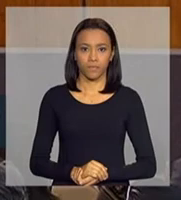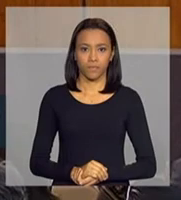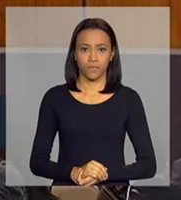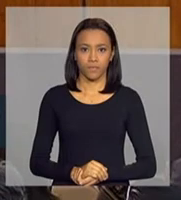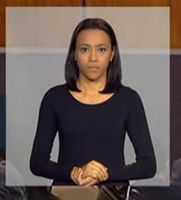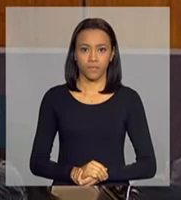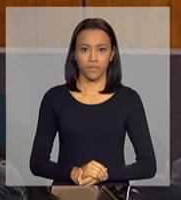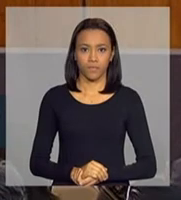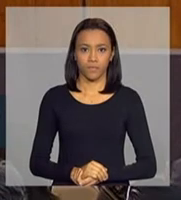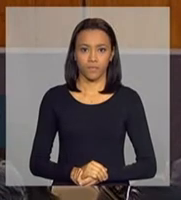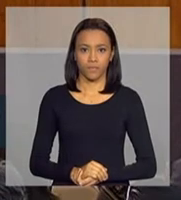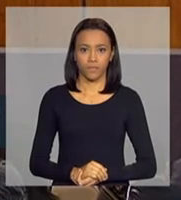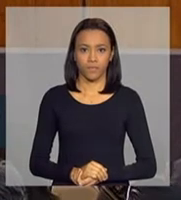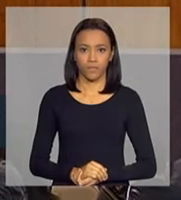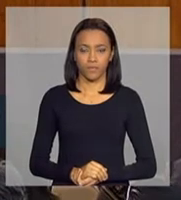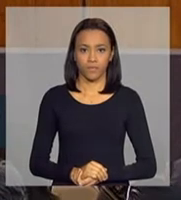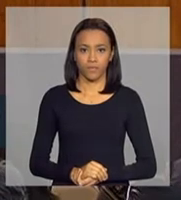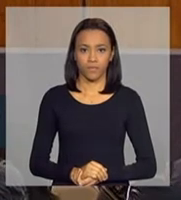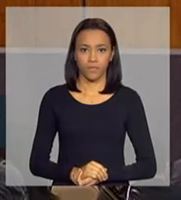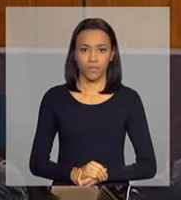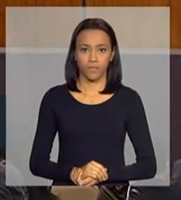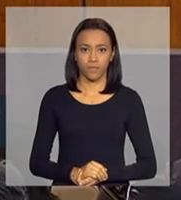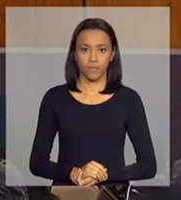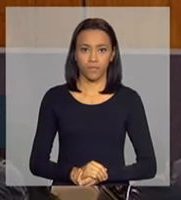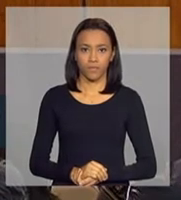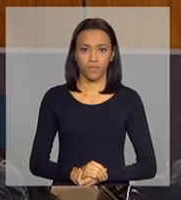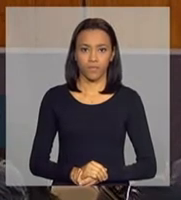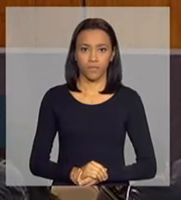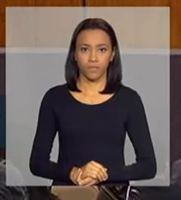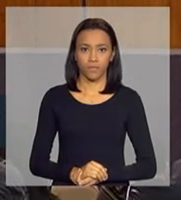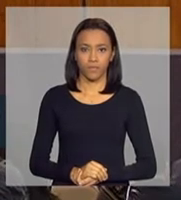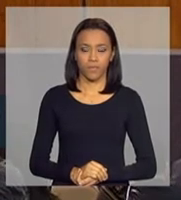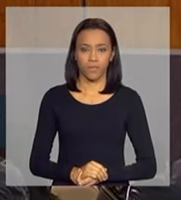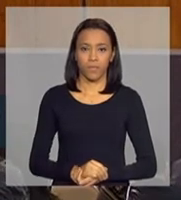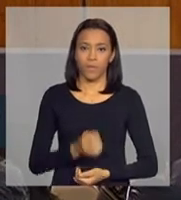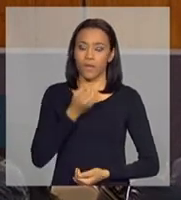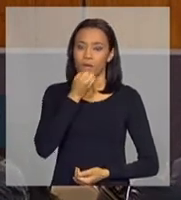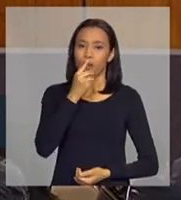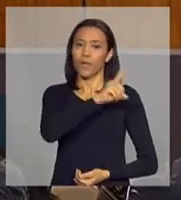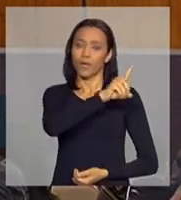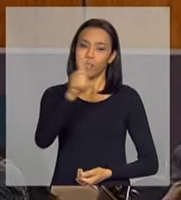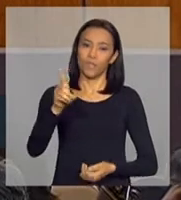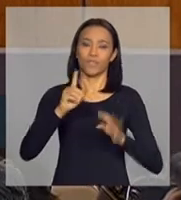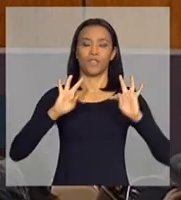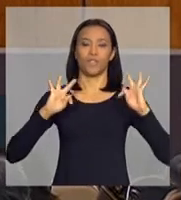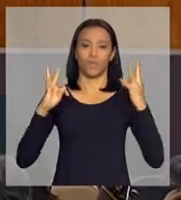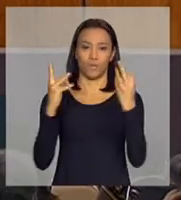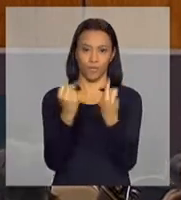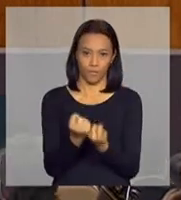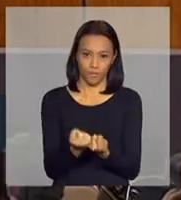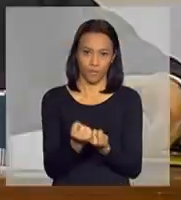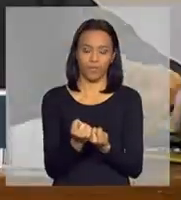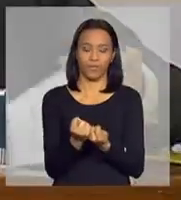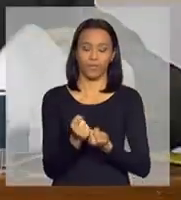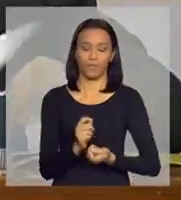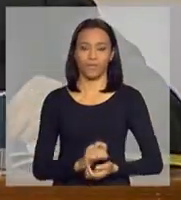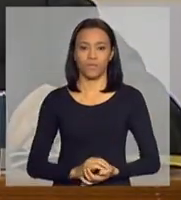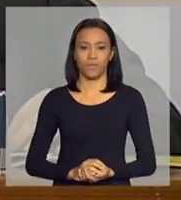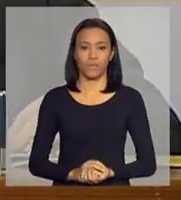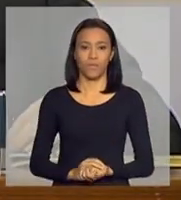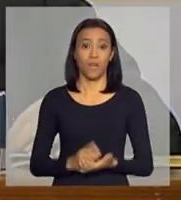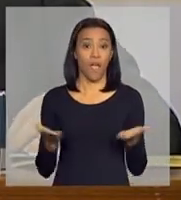e eu falo é bom dia a todos vamos